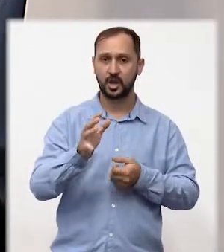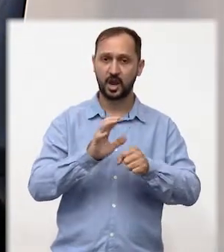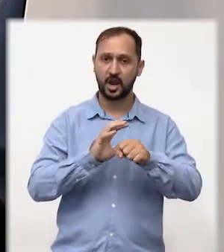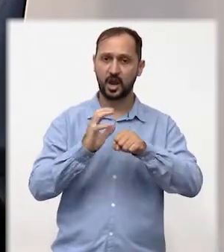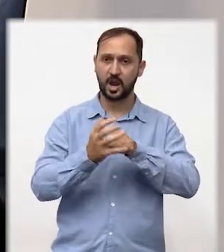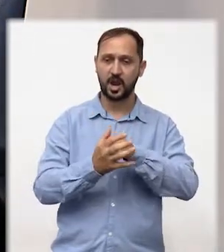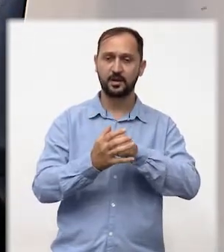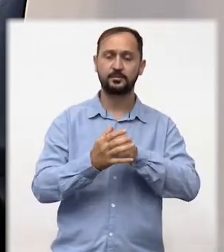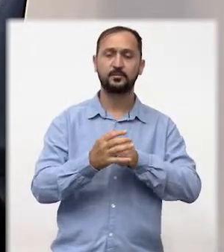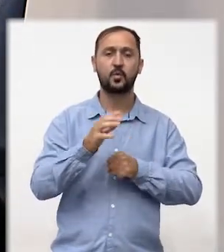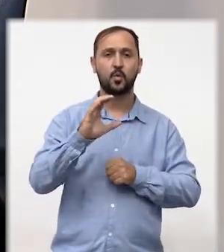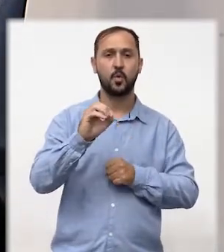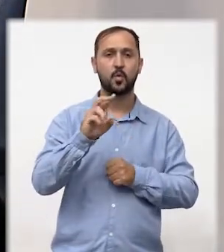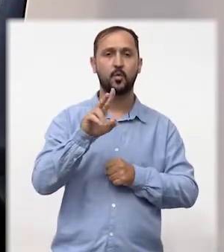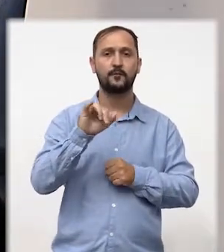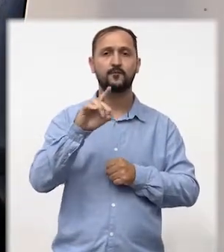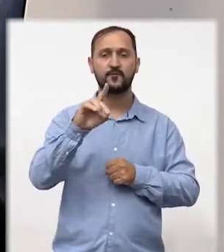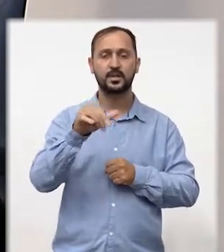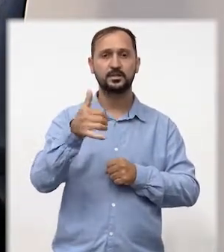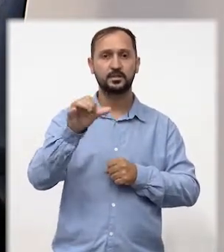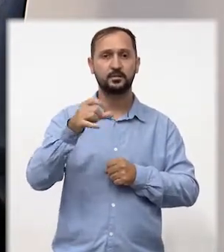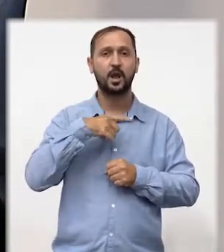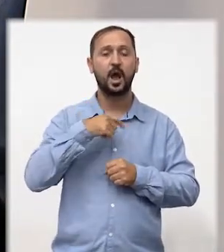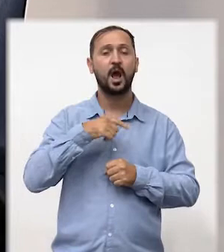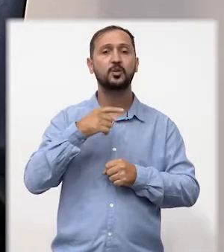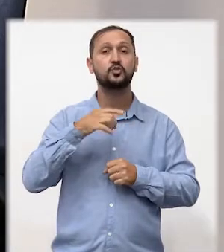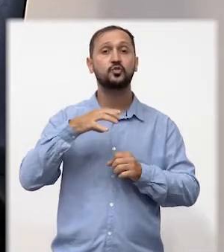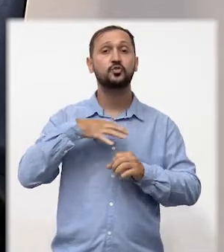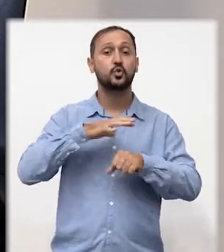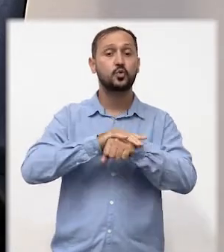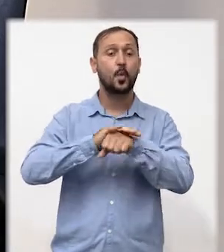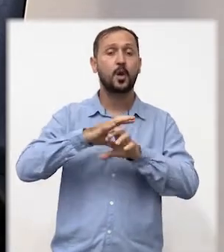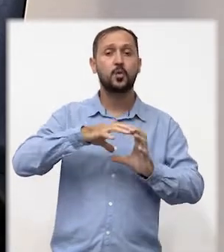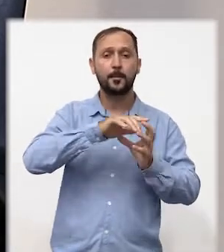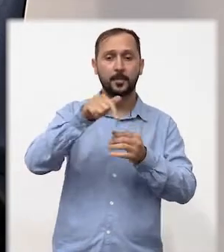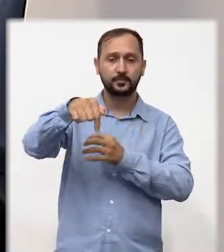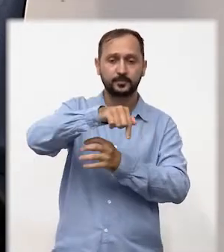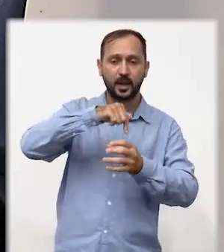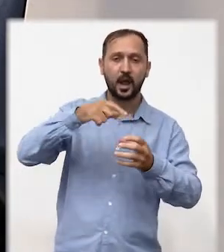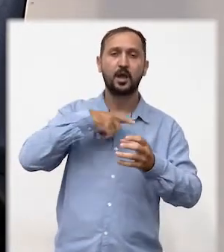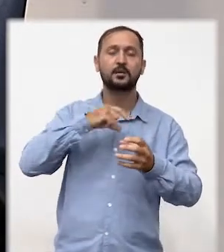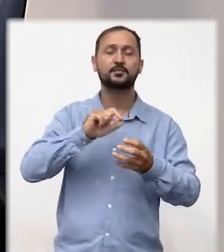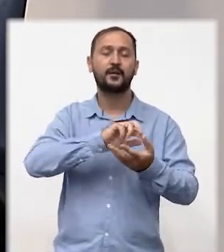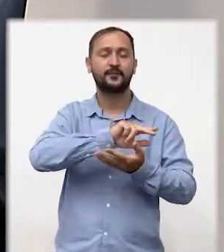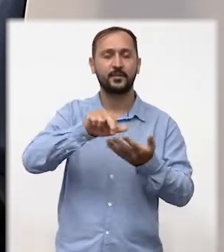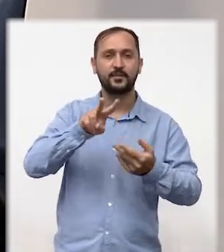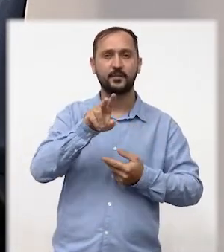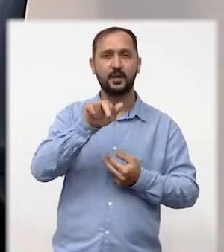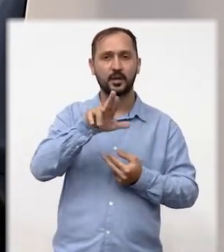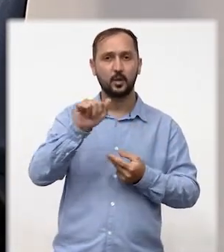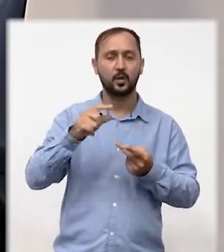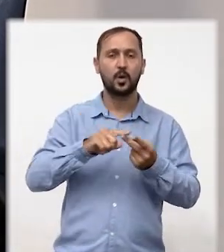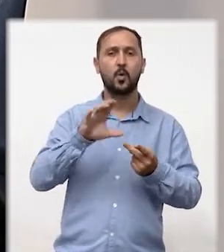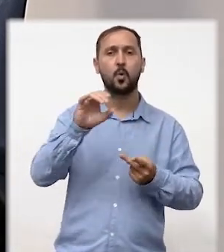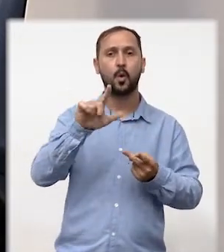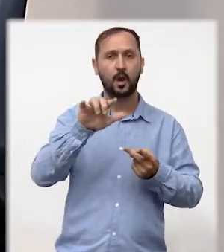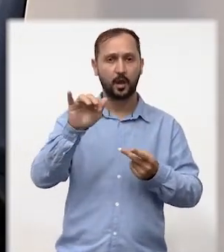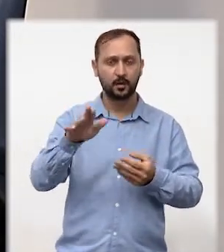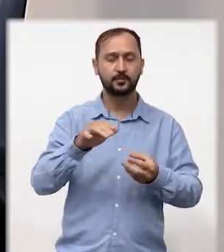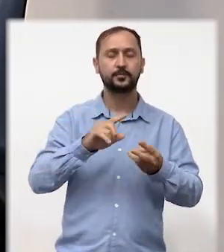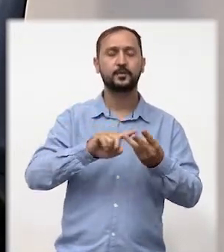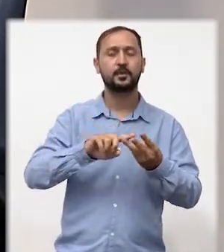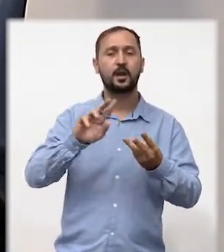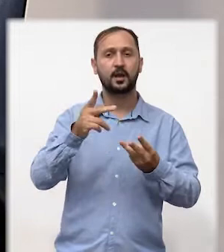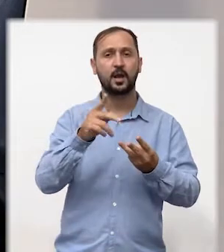as 6 doenças causadoras das maiores pandemias mundiais, que conta com a peste bubônica, varíola, cólera e